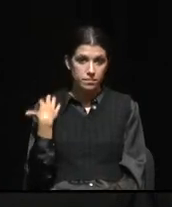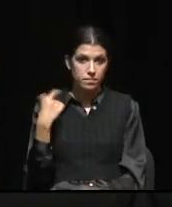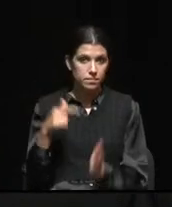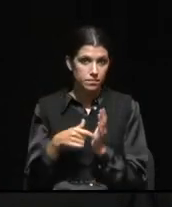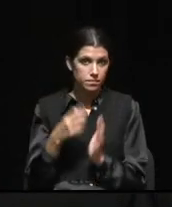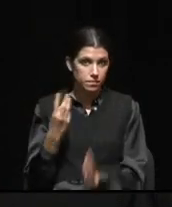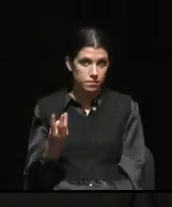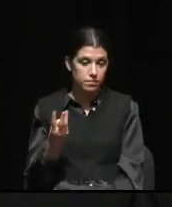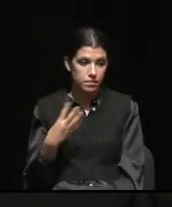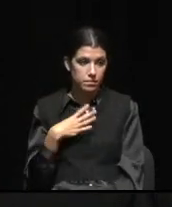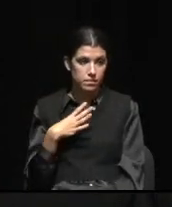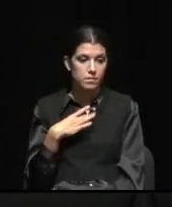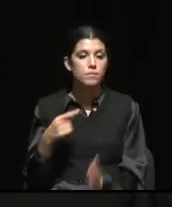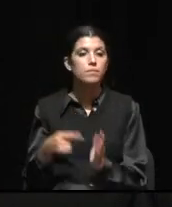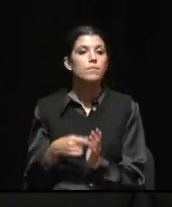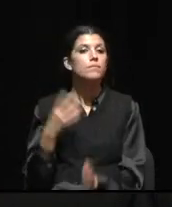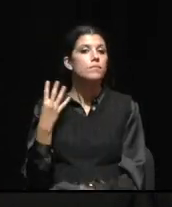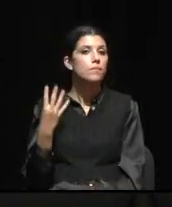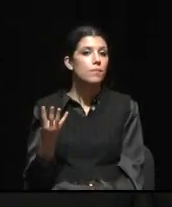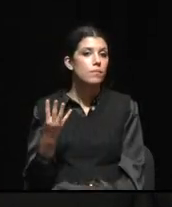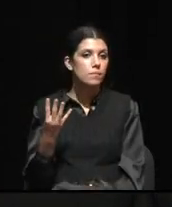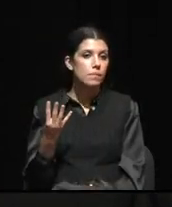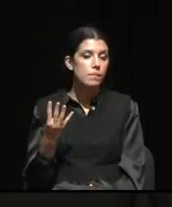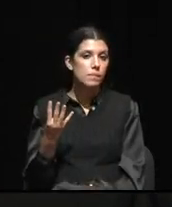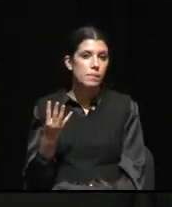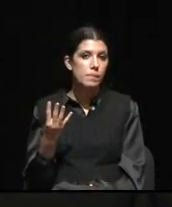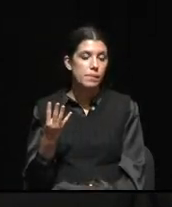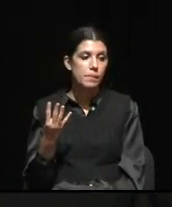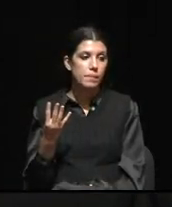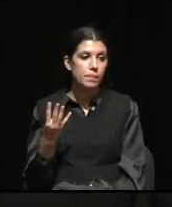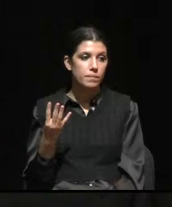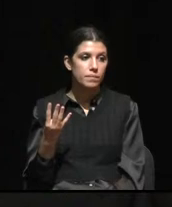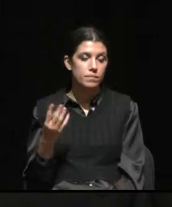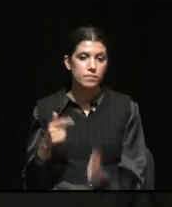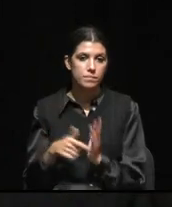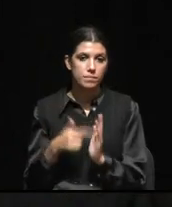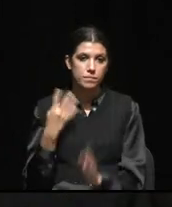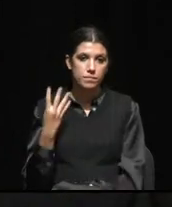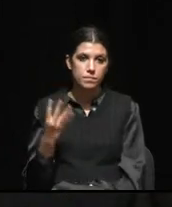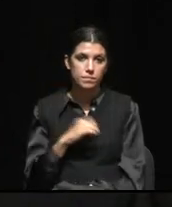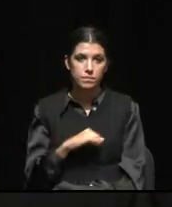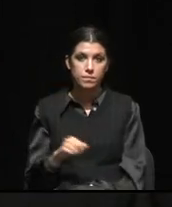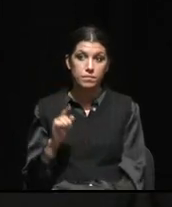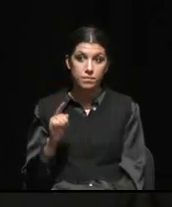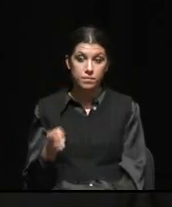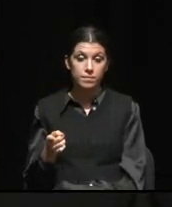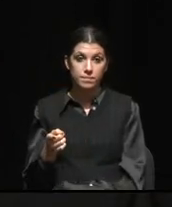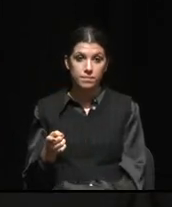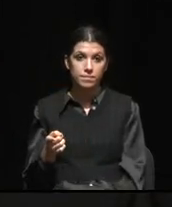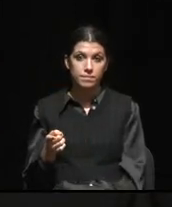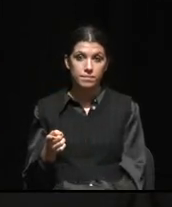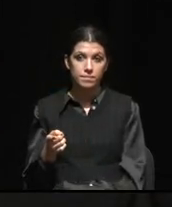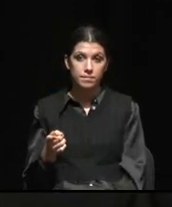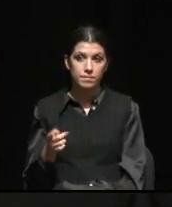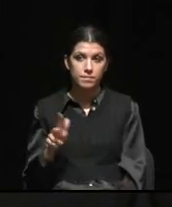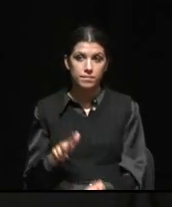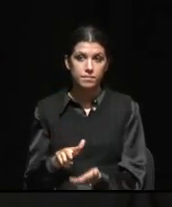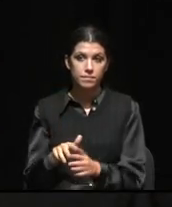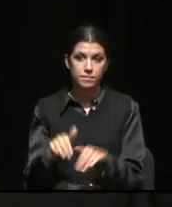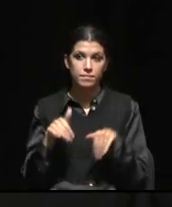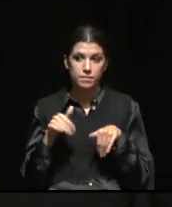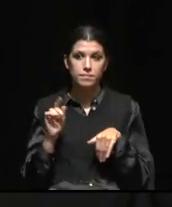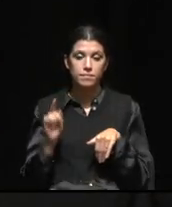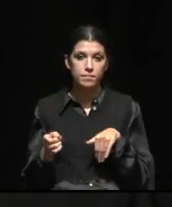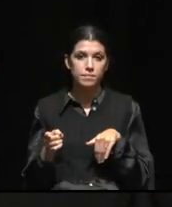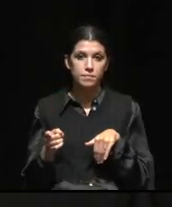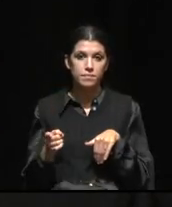três é o ponto quatro desculpem ponto quatro quem Vota contra quem se